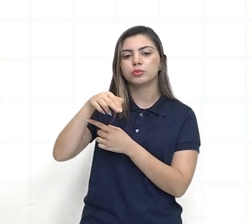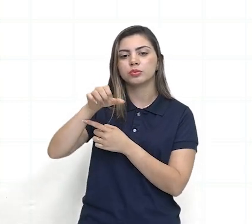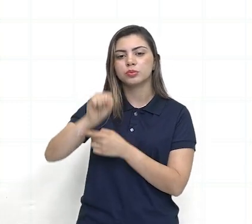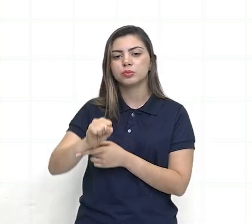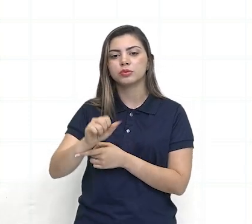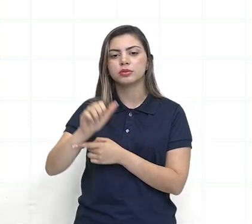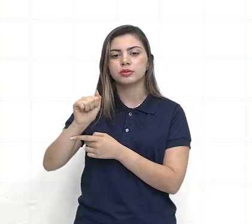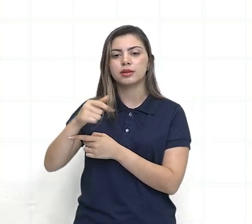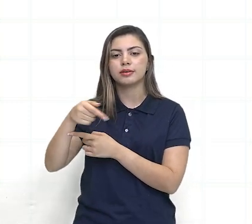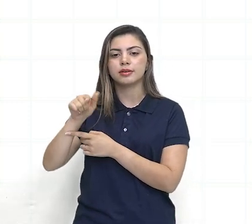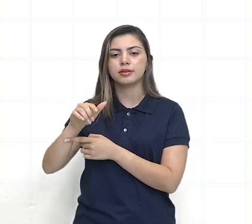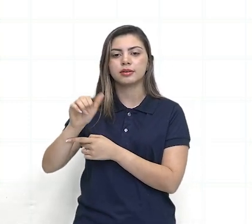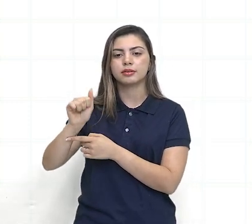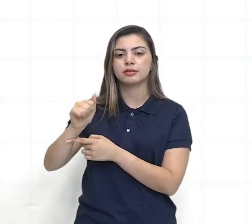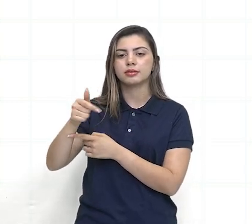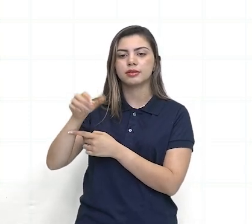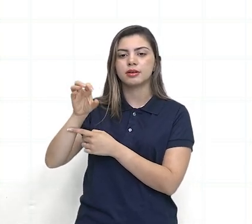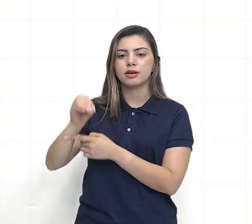uns,